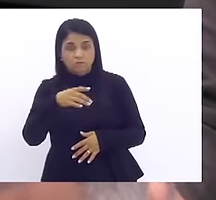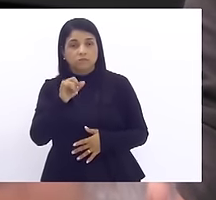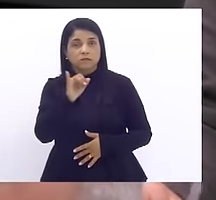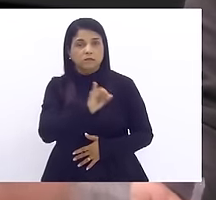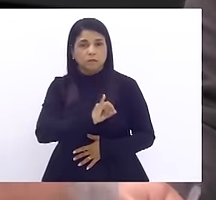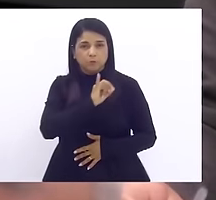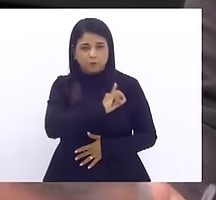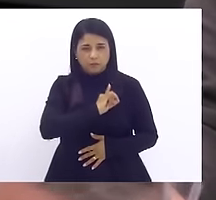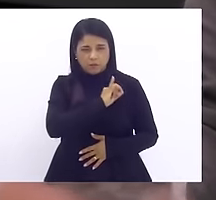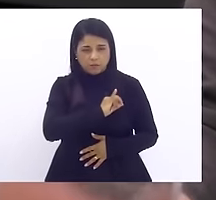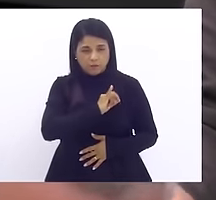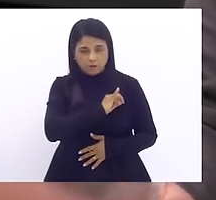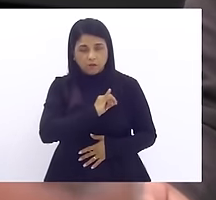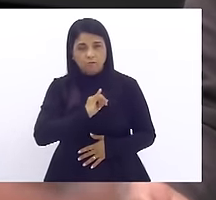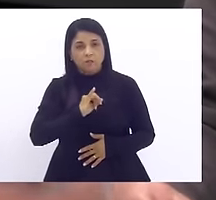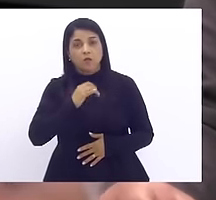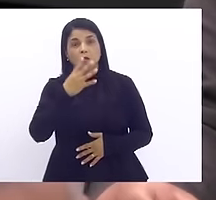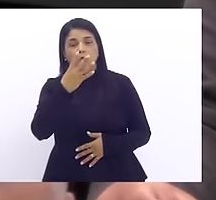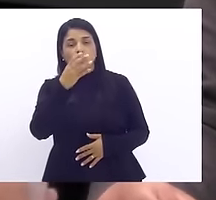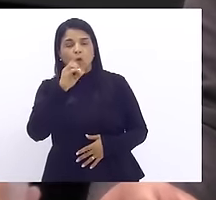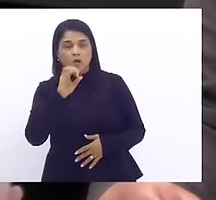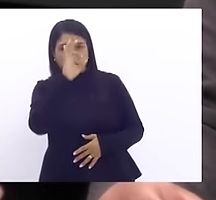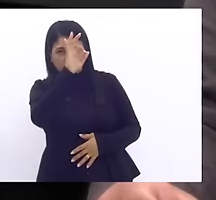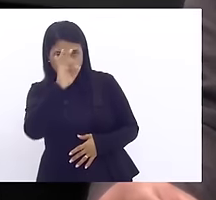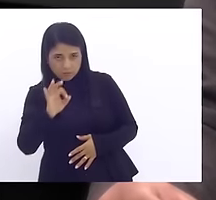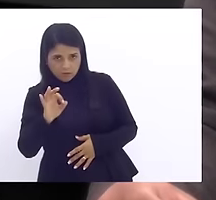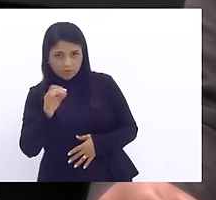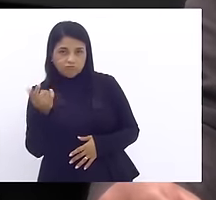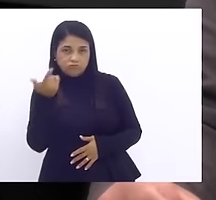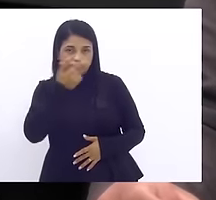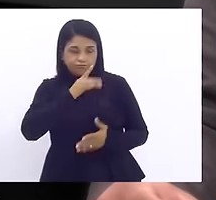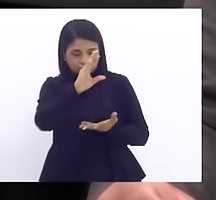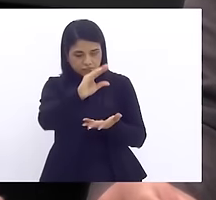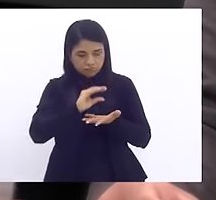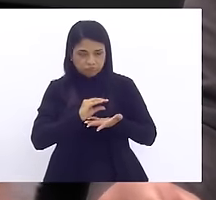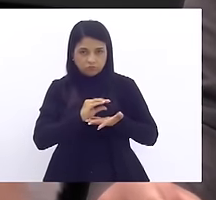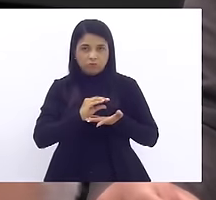Sul Fluminense o Detro recebe 40% desse valor